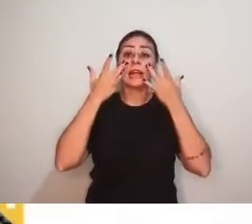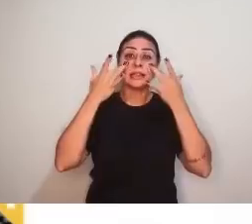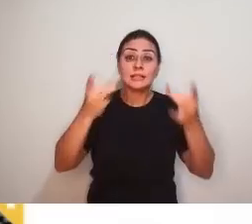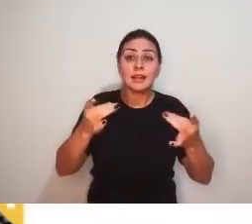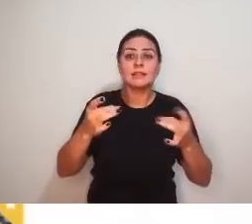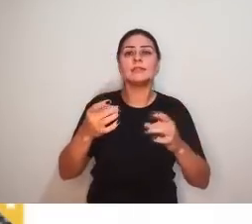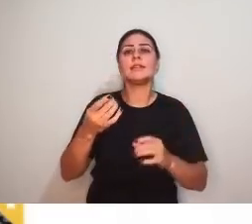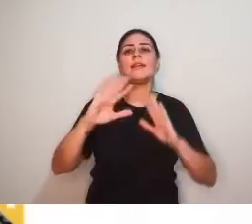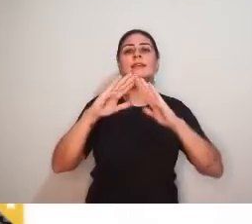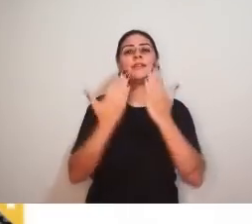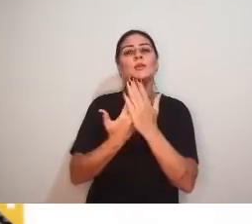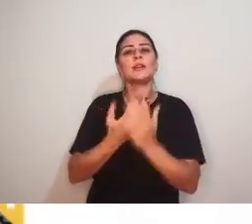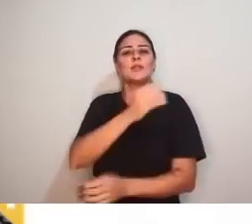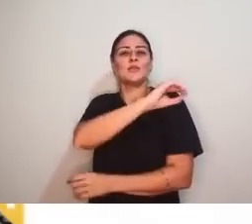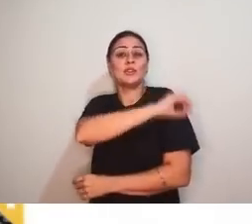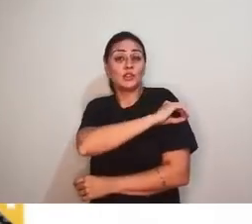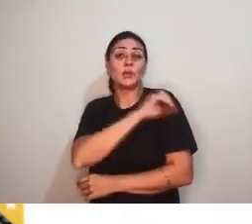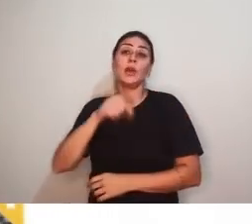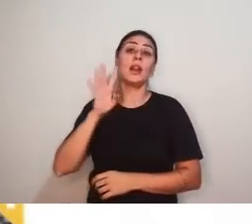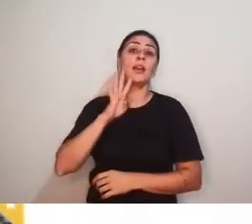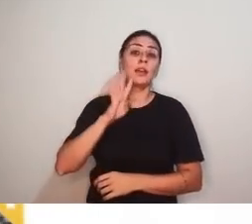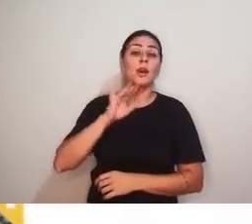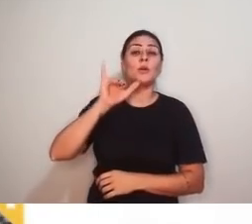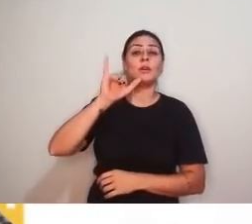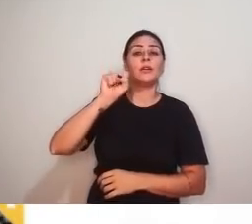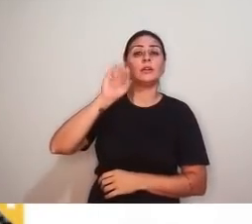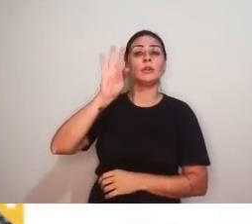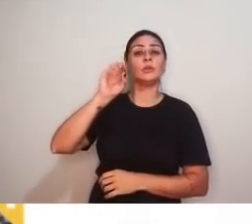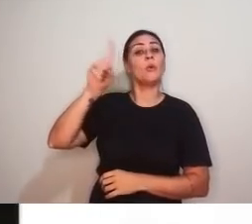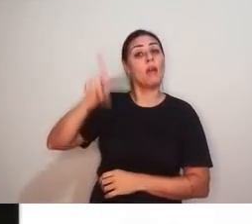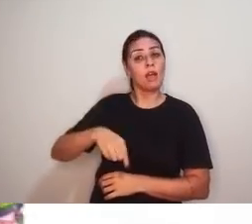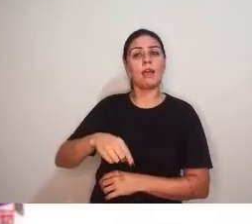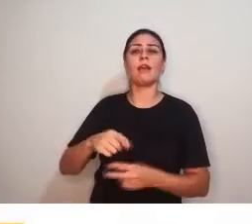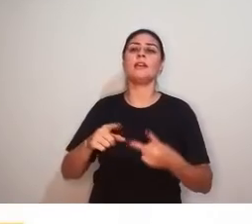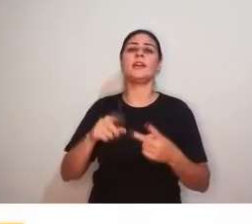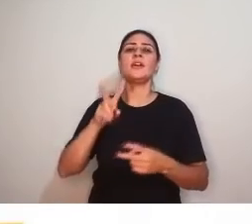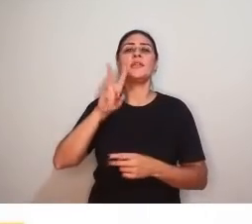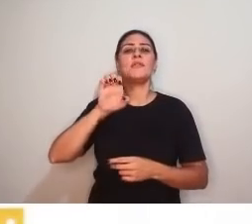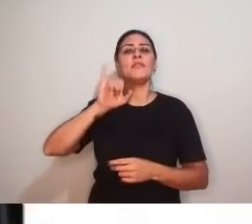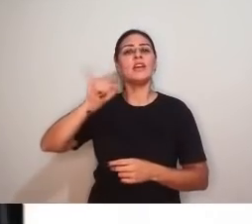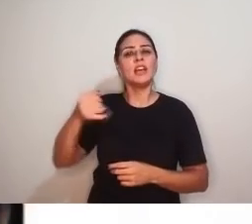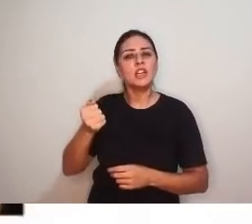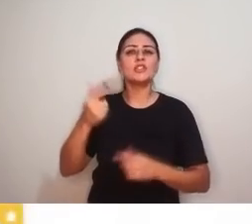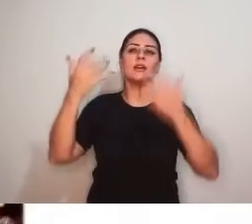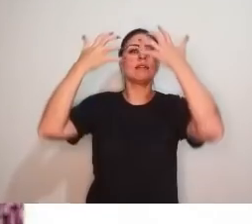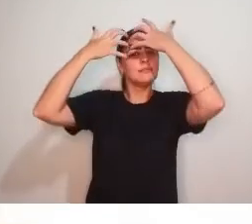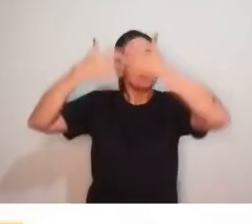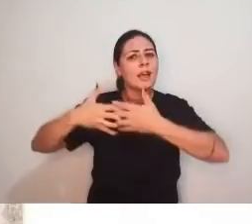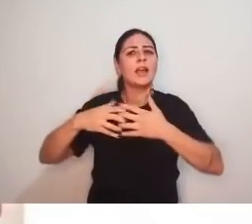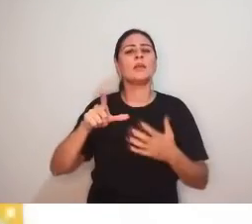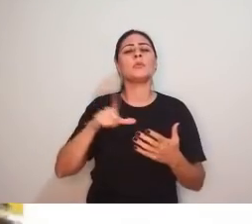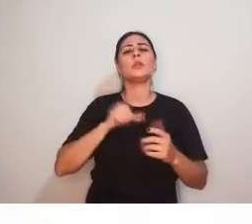muito, a Super Interessante, a revista Educação Infantil, que é uma revista bem legal, Isto é Dinheiro, Veja,